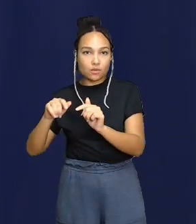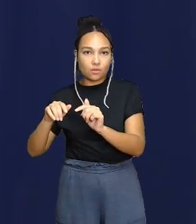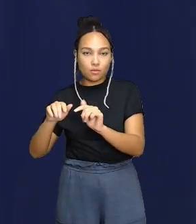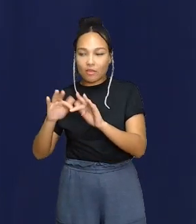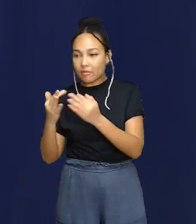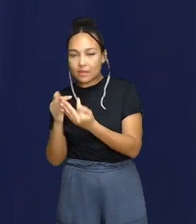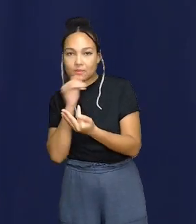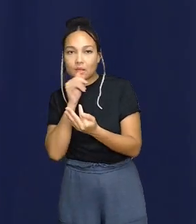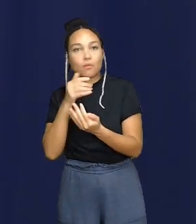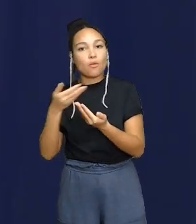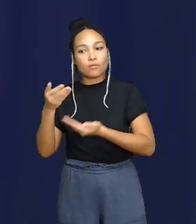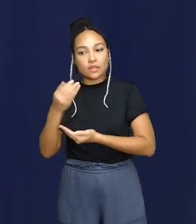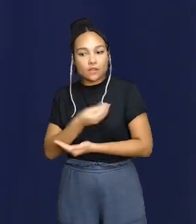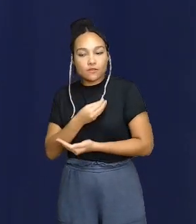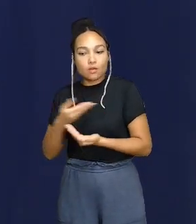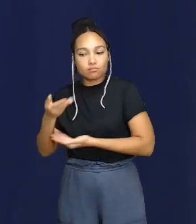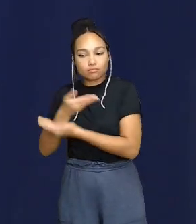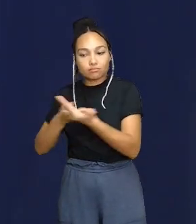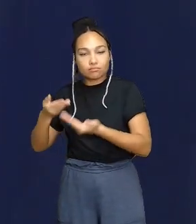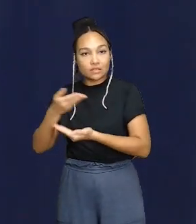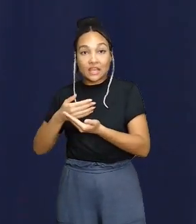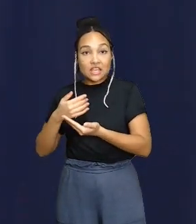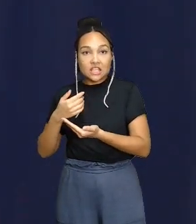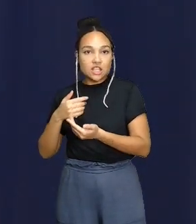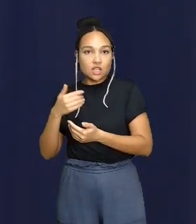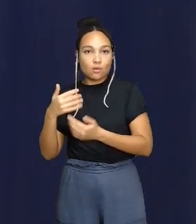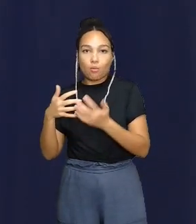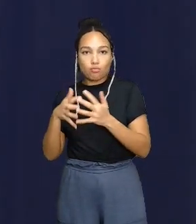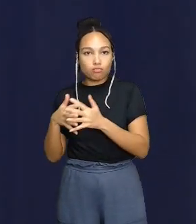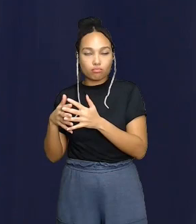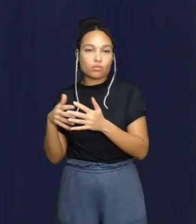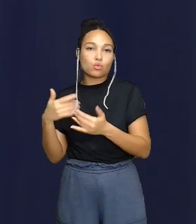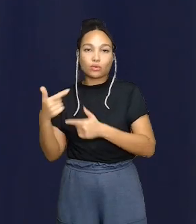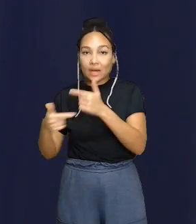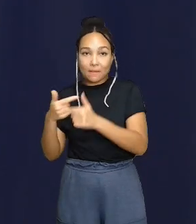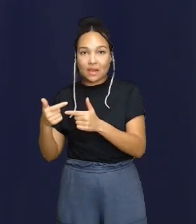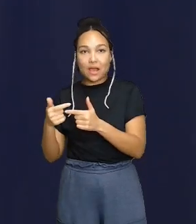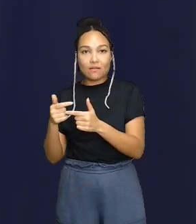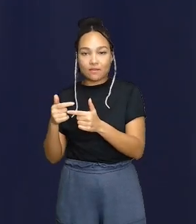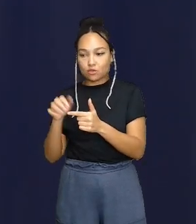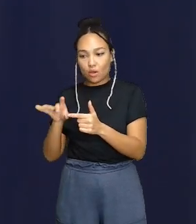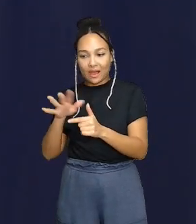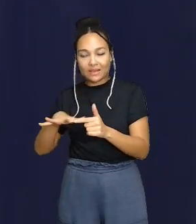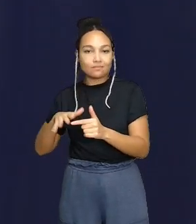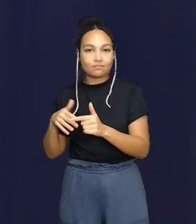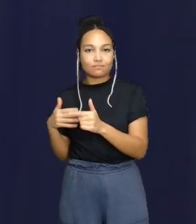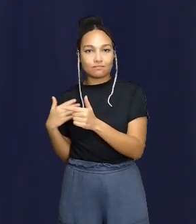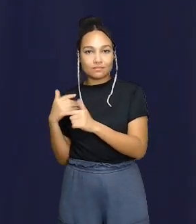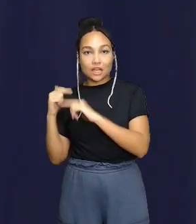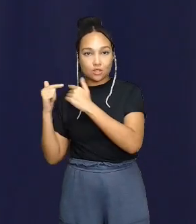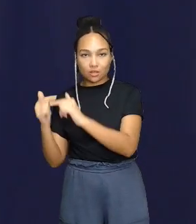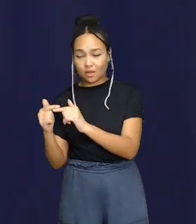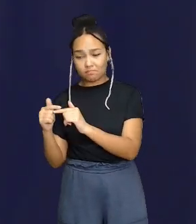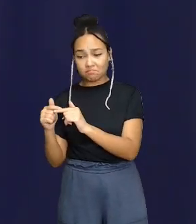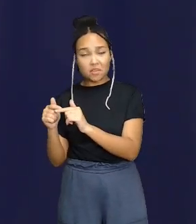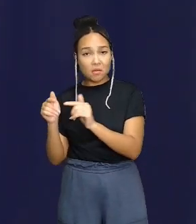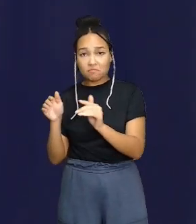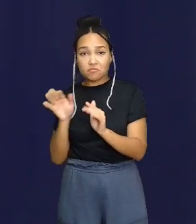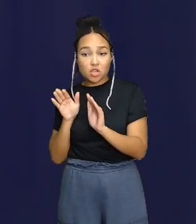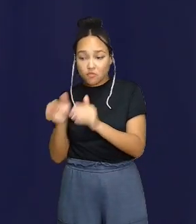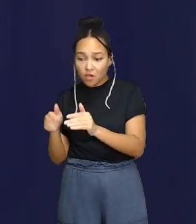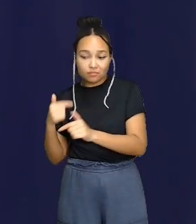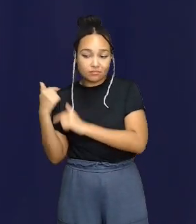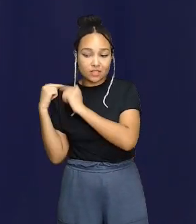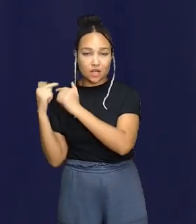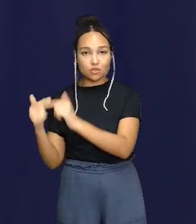que conhecia e que estava trabalhando com algo para além do tradicional, você ficava fechado ali naquele ambiente. E